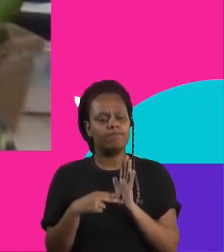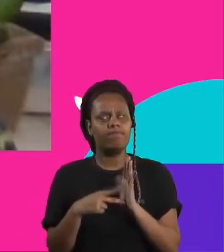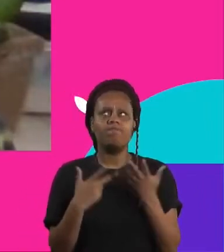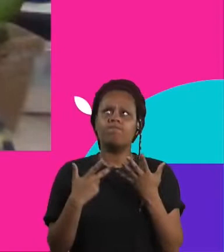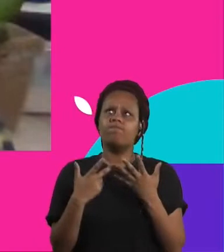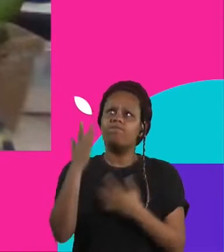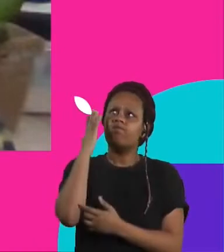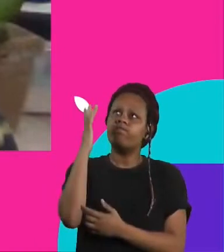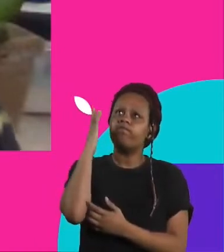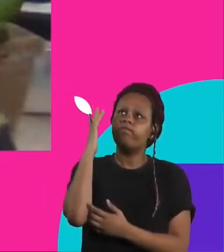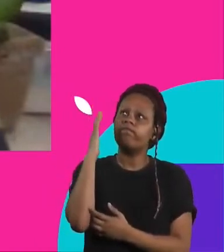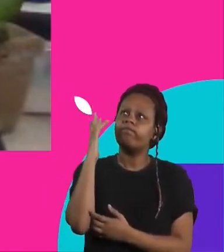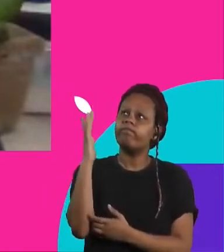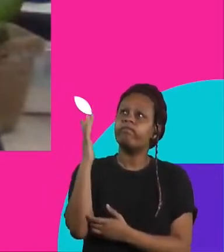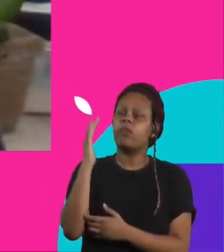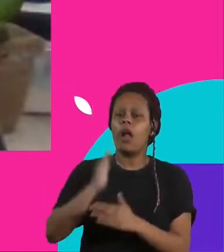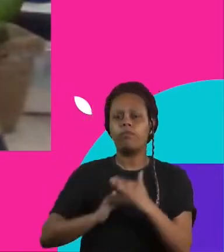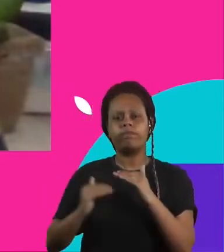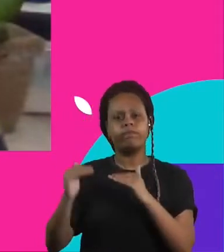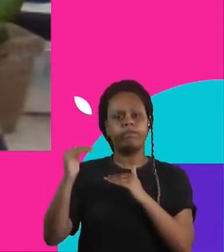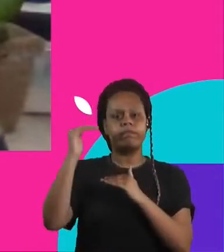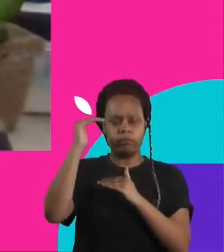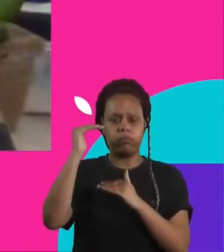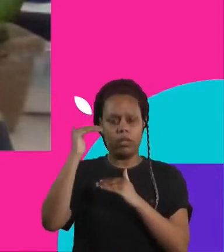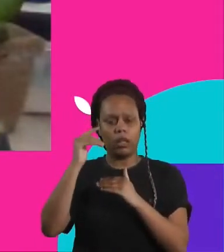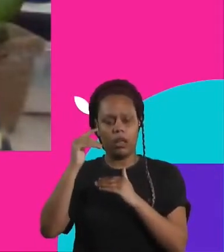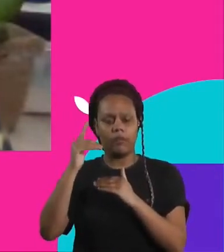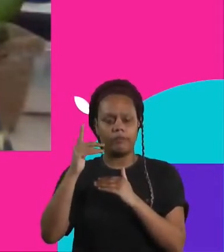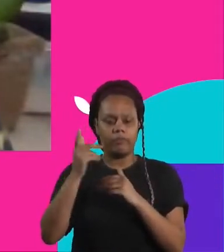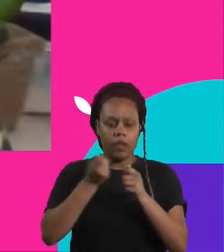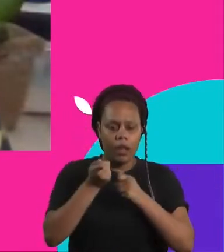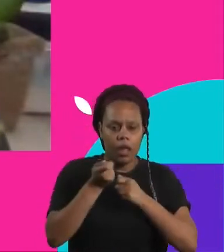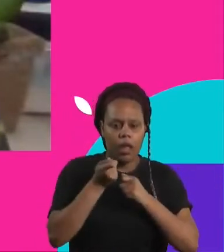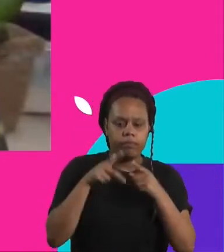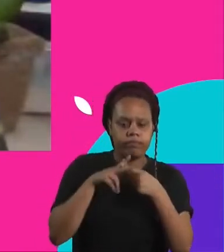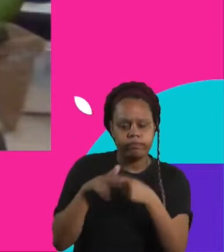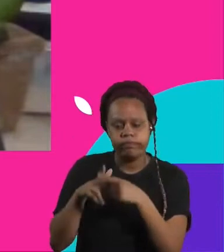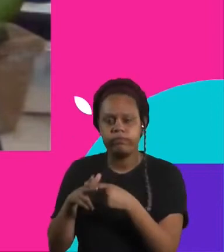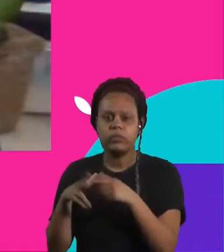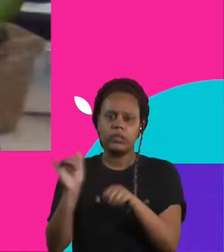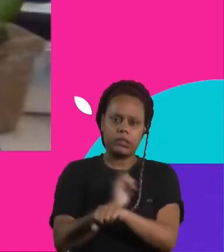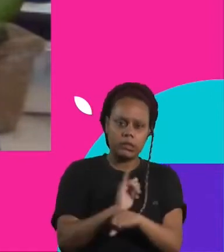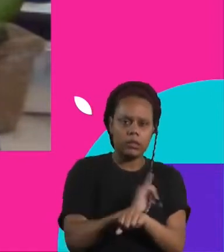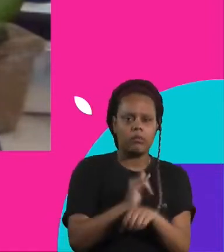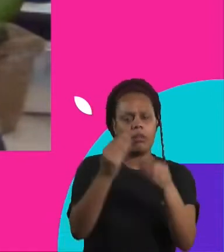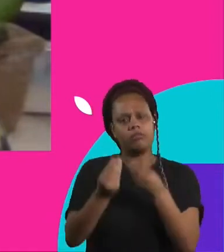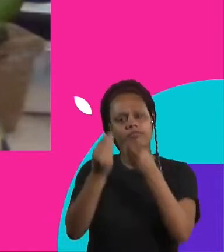para a gente ajustar as estratégias e conseguir ter uma entrega mais